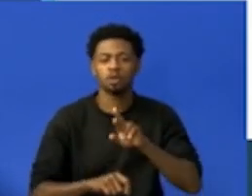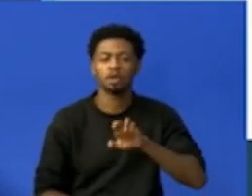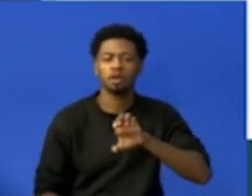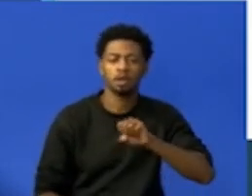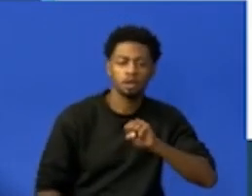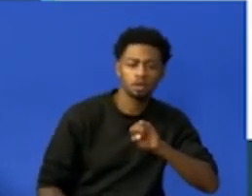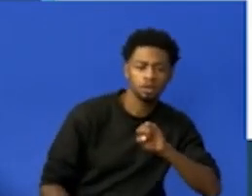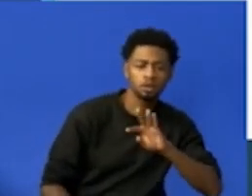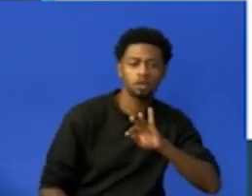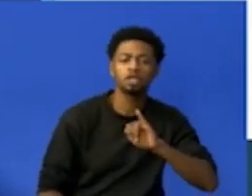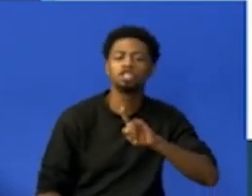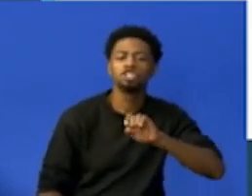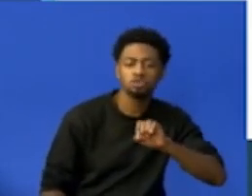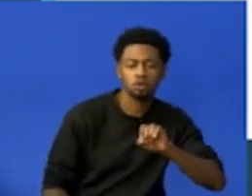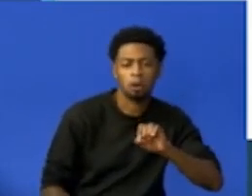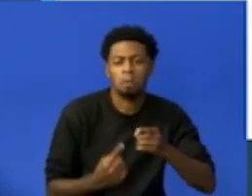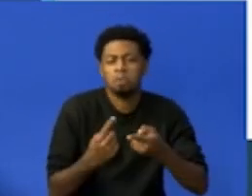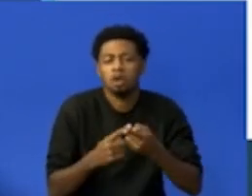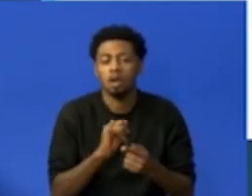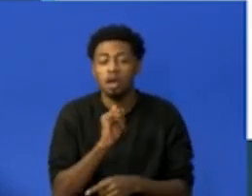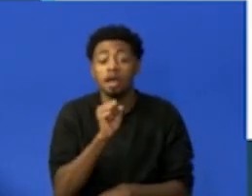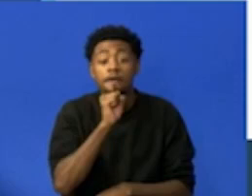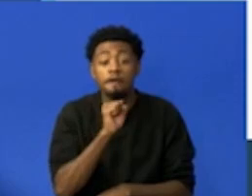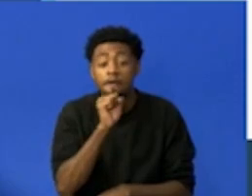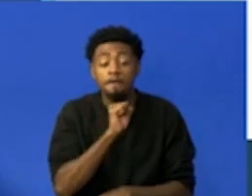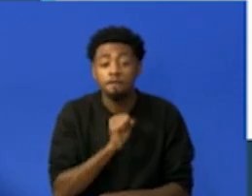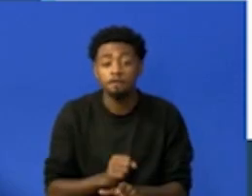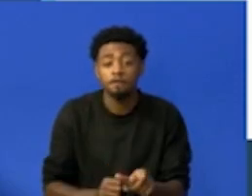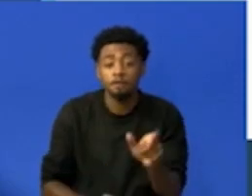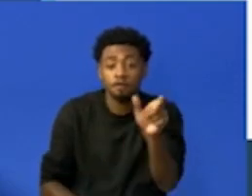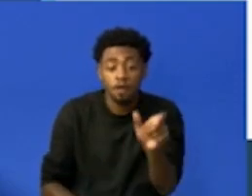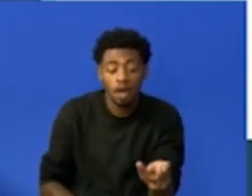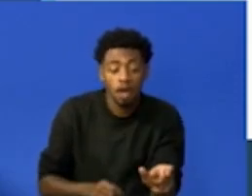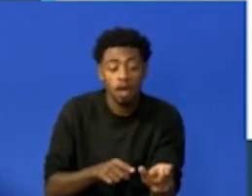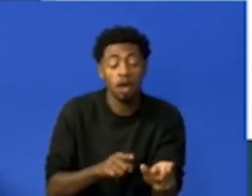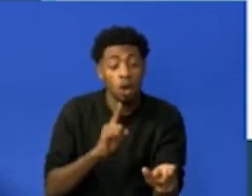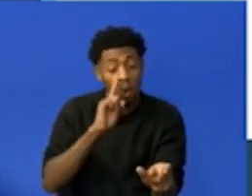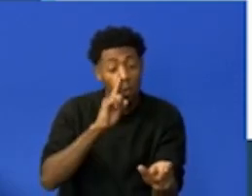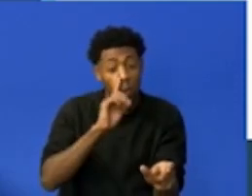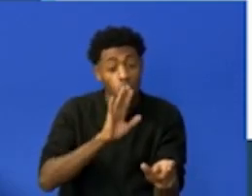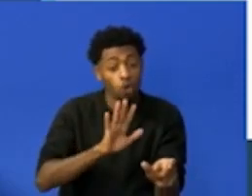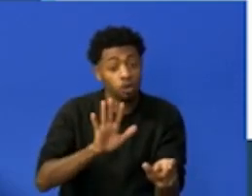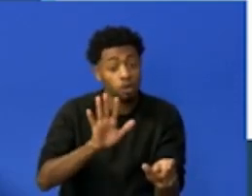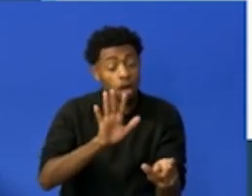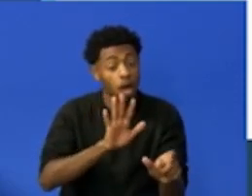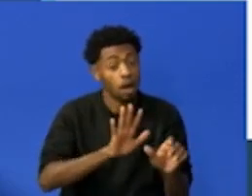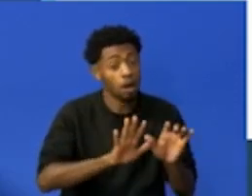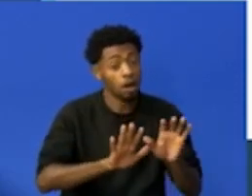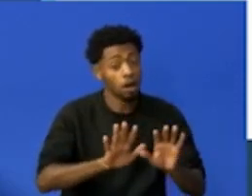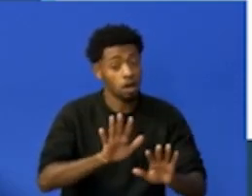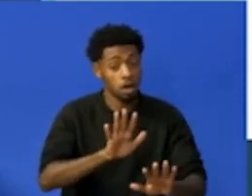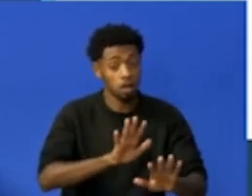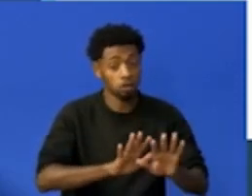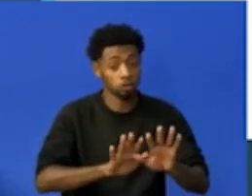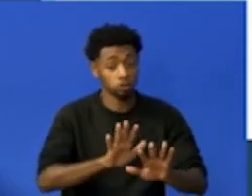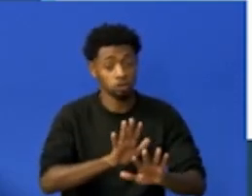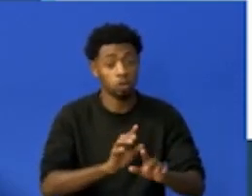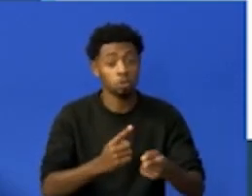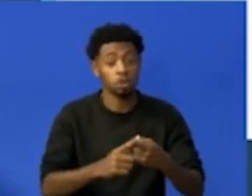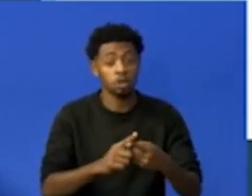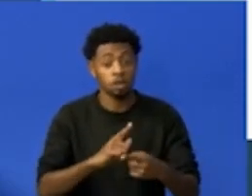treinamento resistido? Porque para idosos, a gente tem que ter um pouquinho mais de cuidado. A gente vai trabalhar a